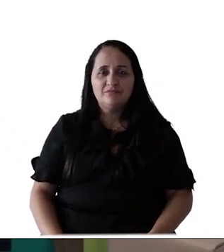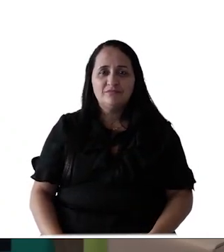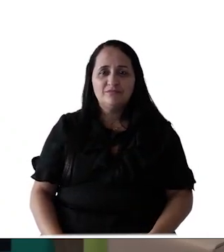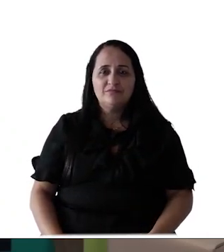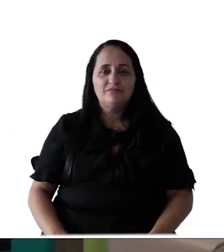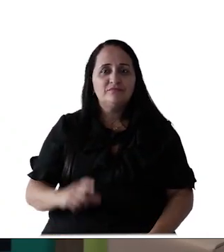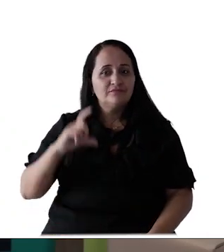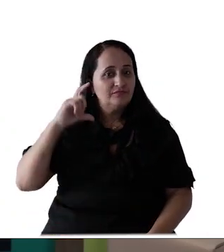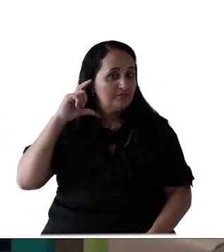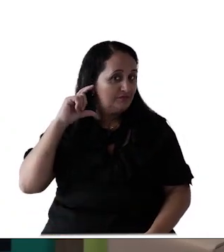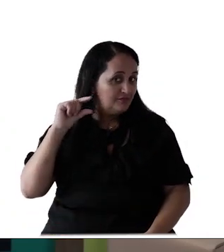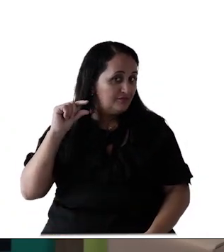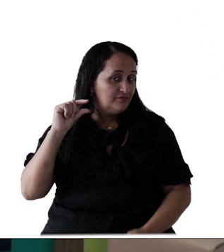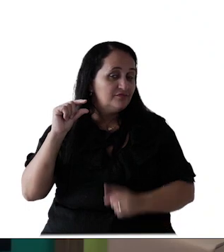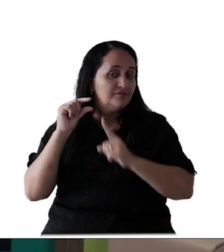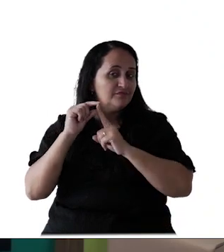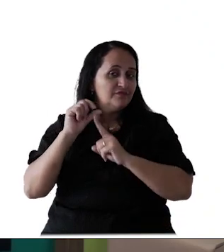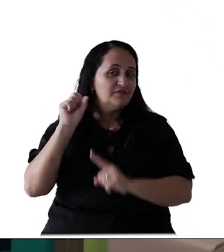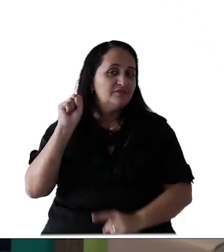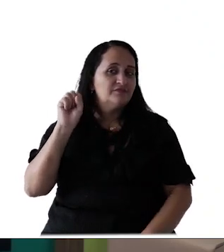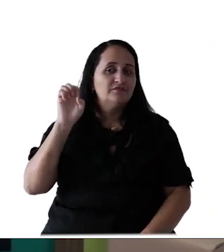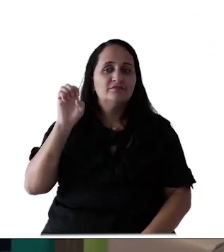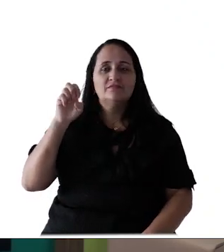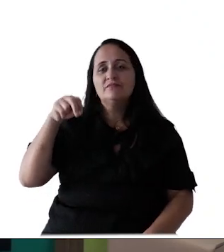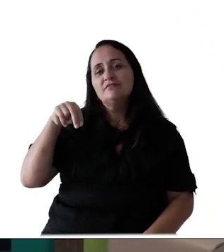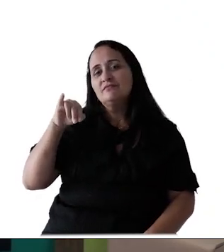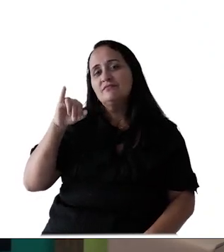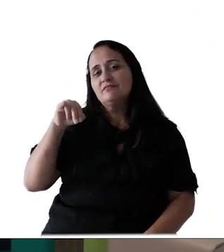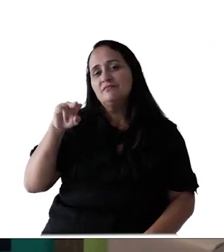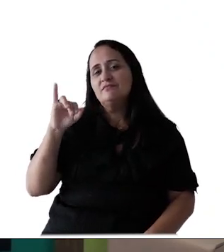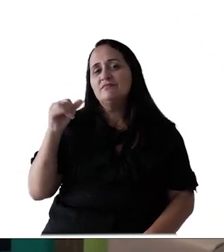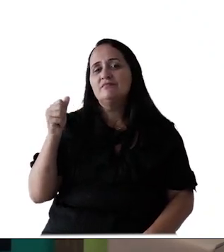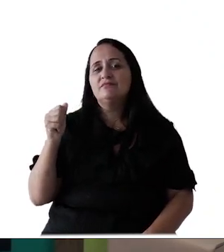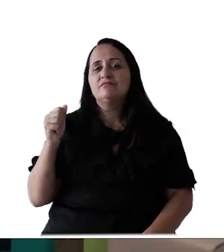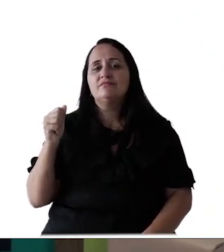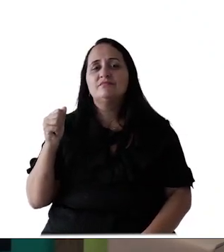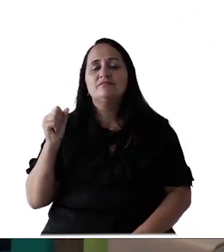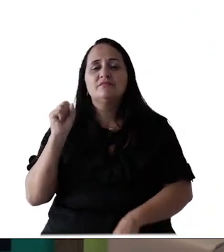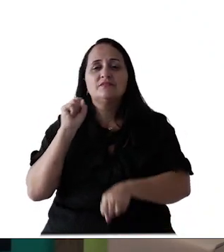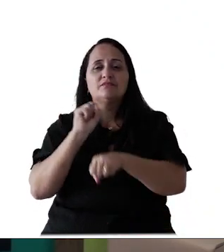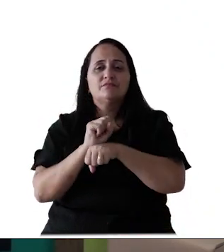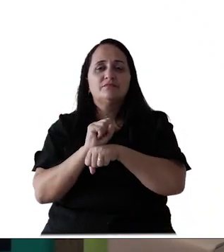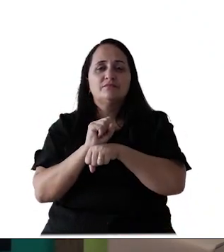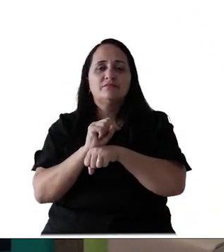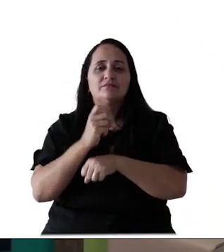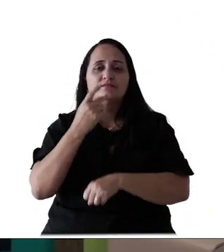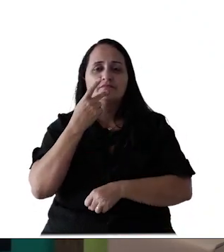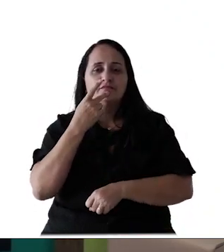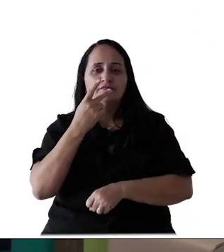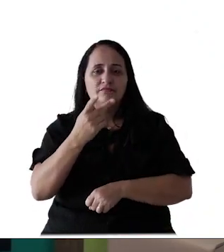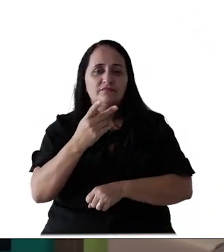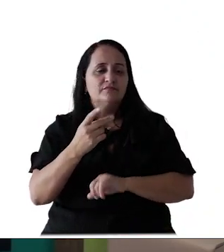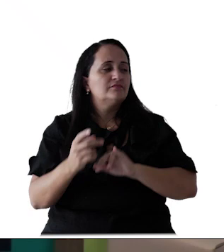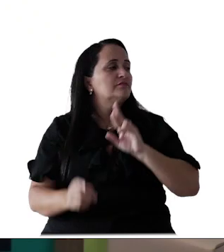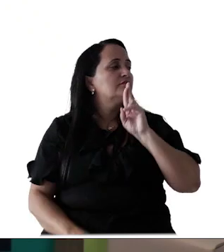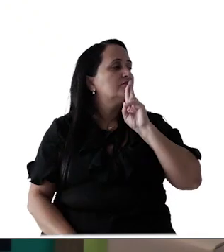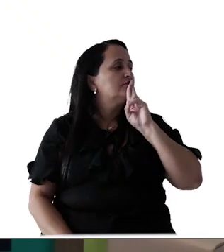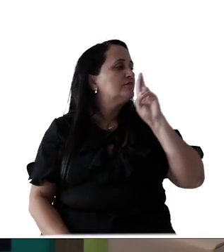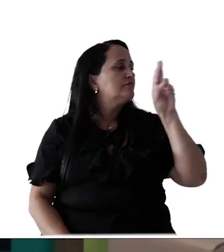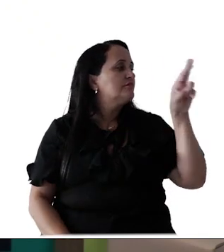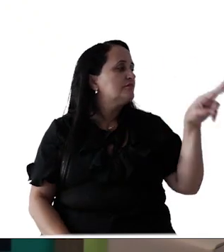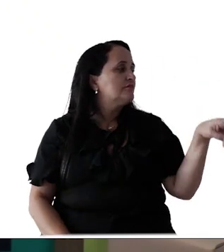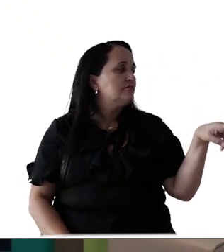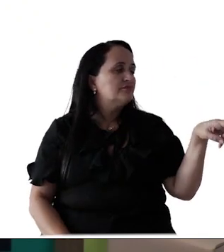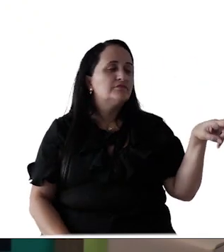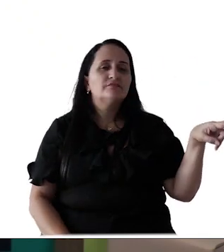caso, foi o ceninha. E no momento de pausa, eles alternam, porque o ceninha vai dar a sua